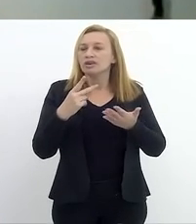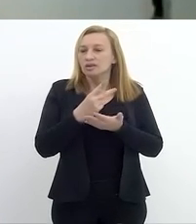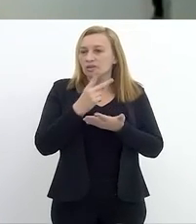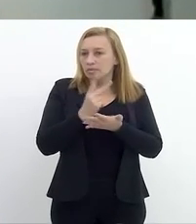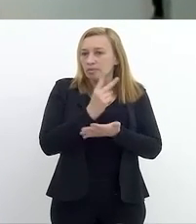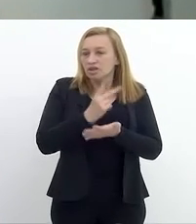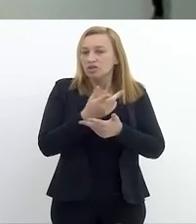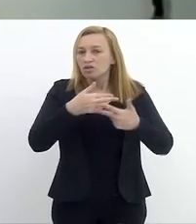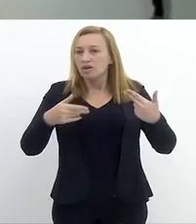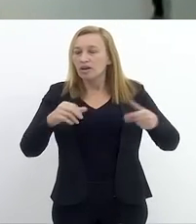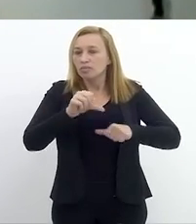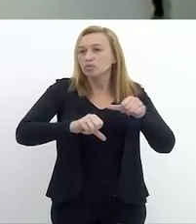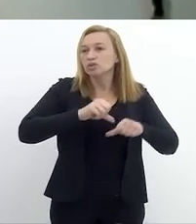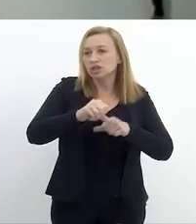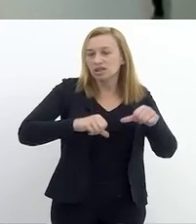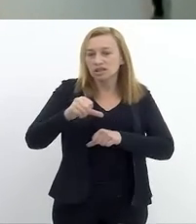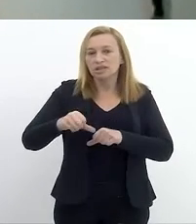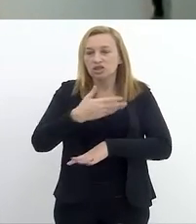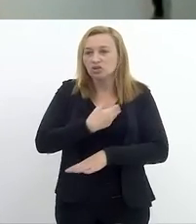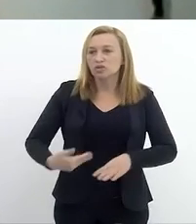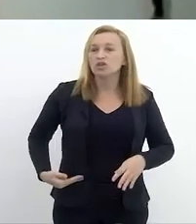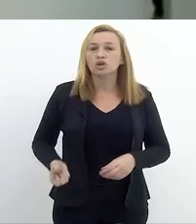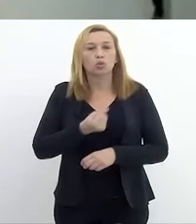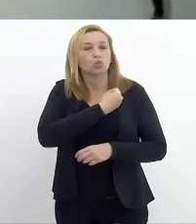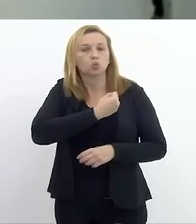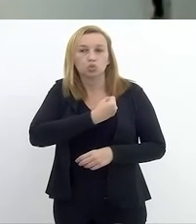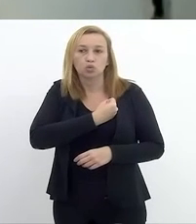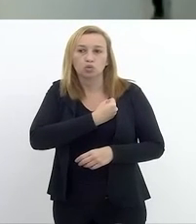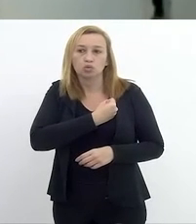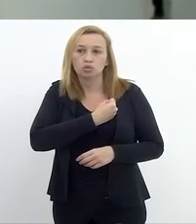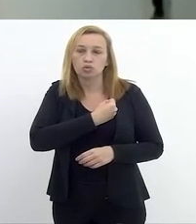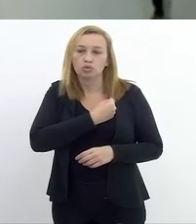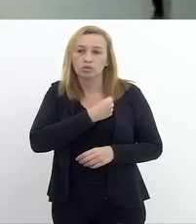mudanças de governo, esse número permanece